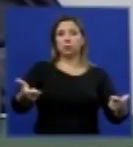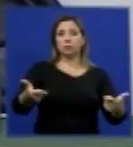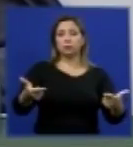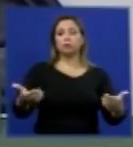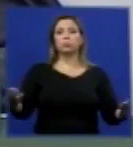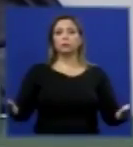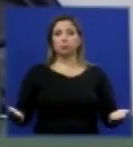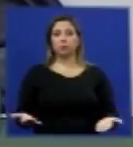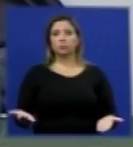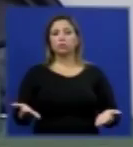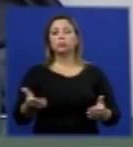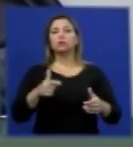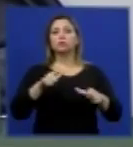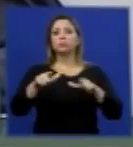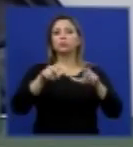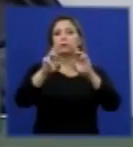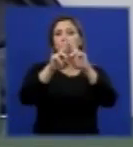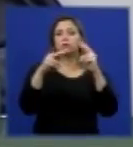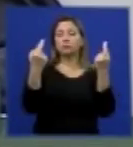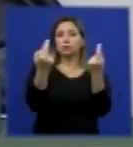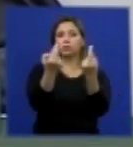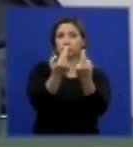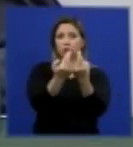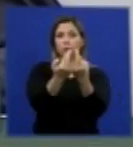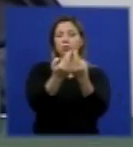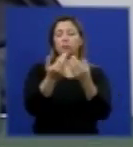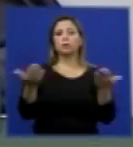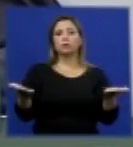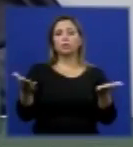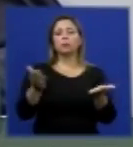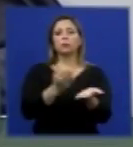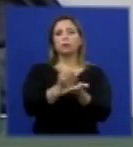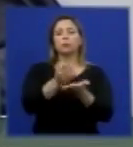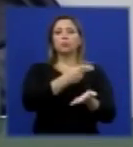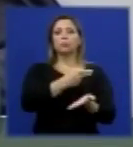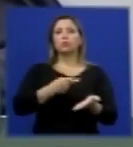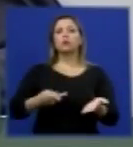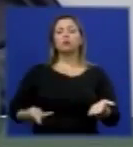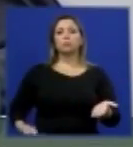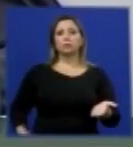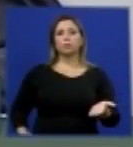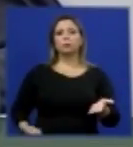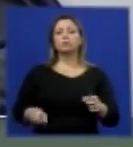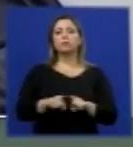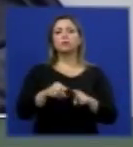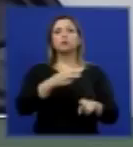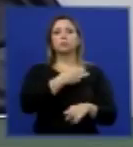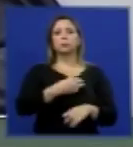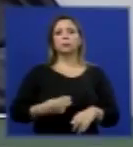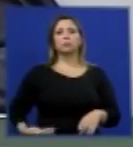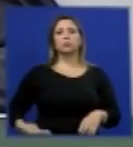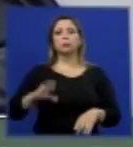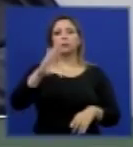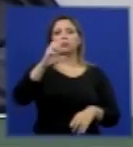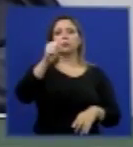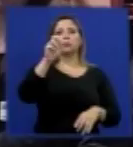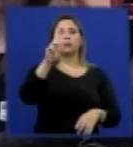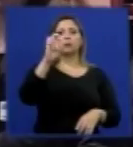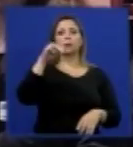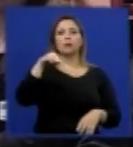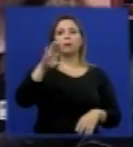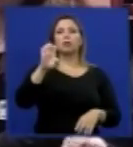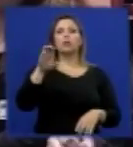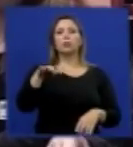esses trabalhos e passo a presidência, desde logo, à ministra Carmen Lúcia.